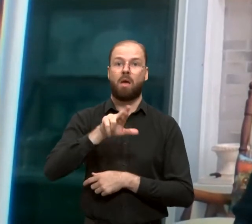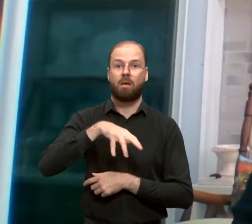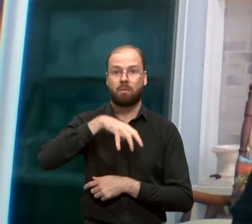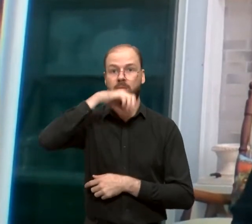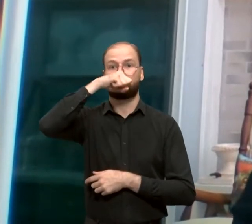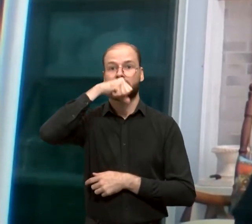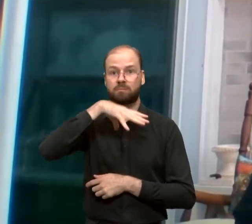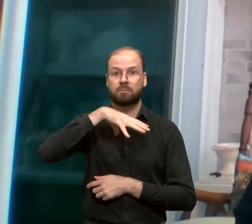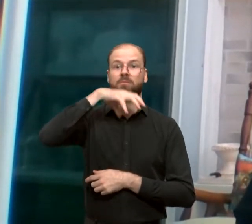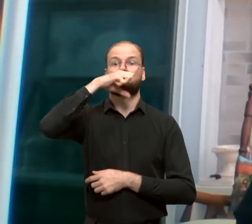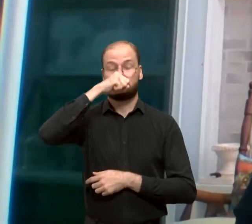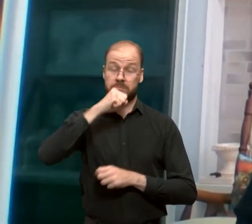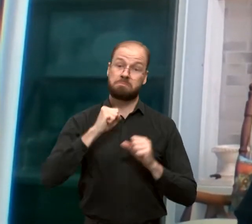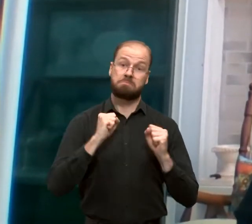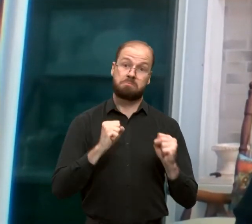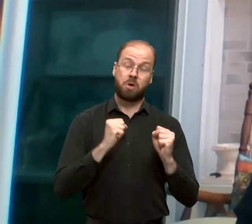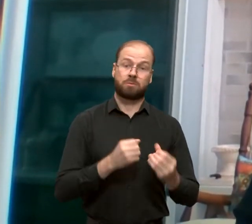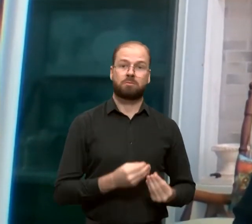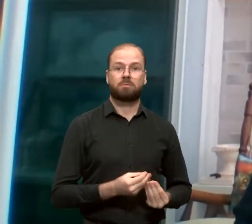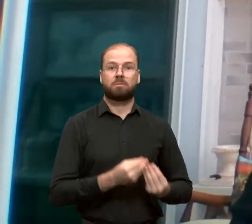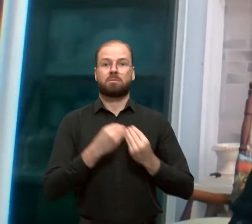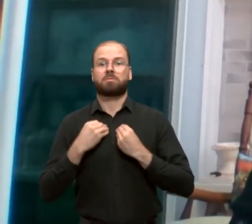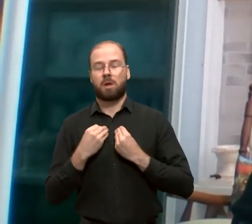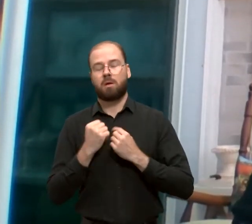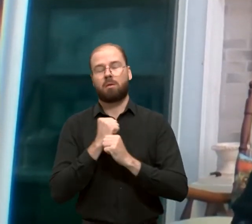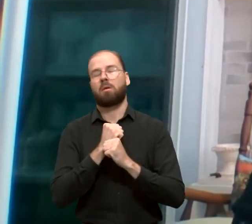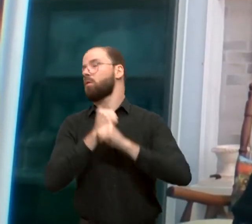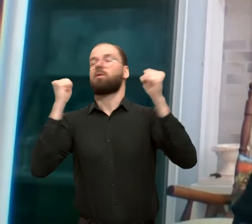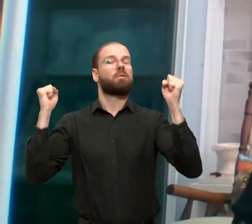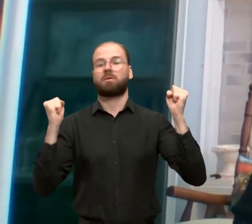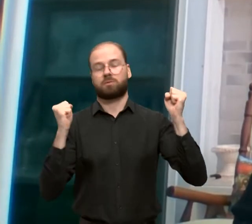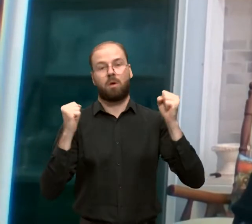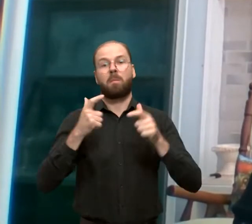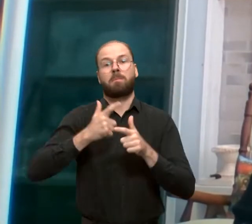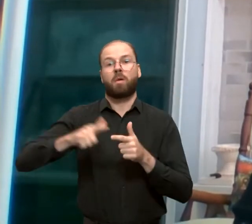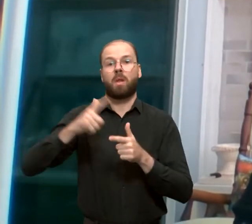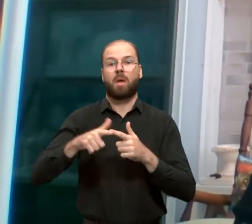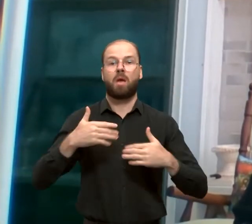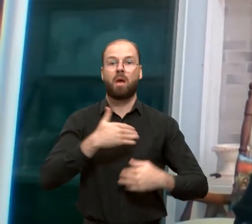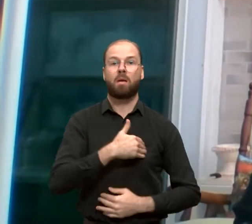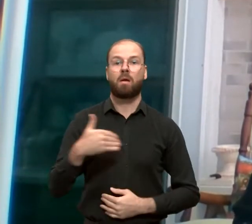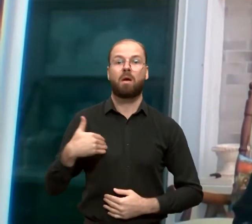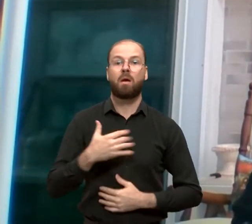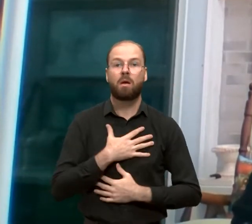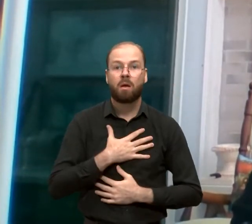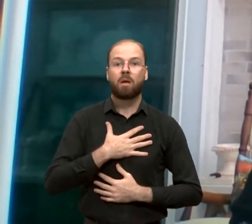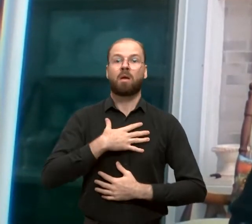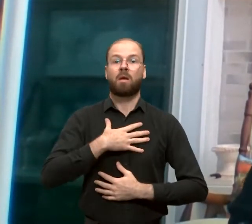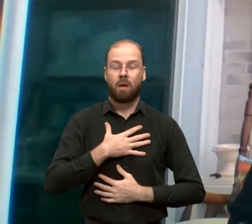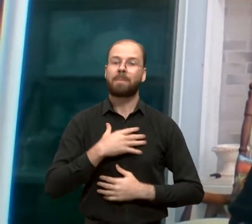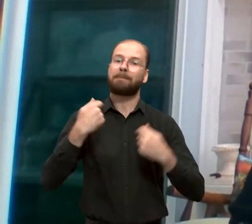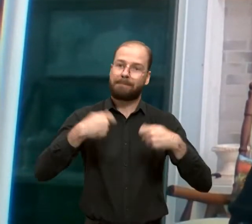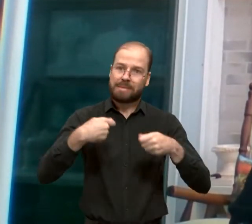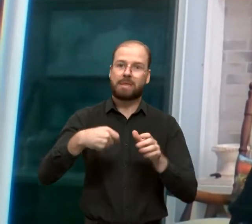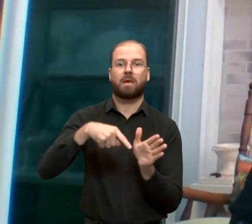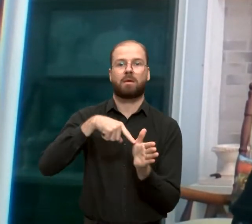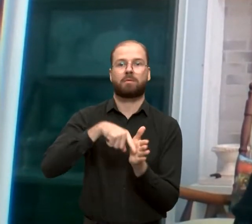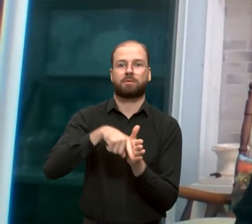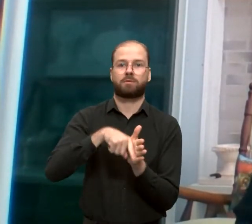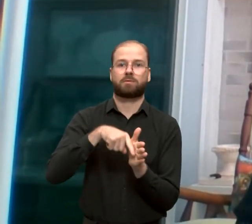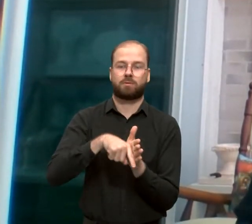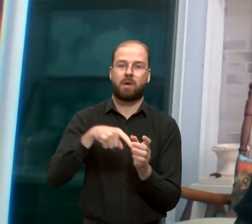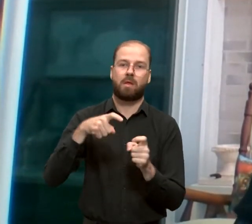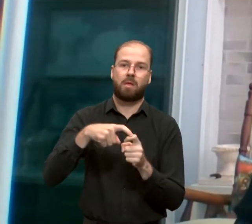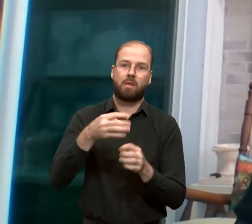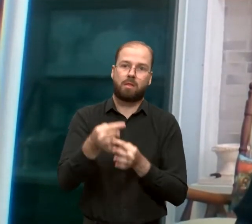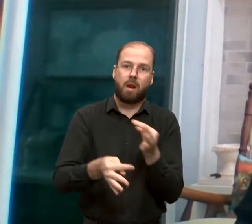o despertar pode ser porque a criança está com algum problema respiratório do sono e isso tem que ser investigado. Além